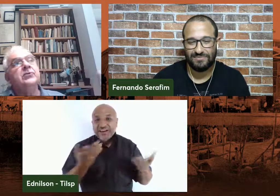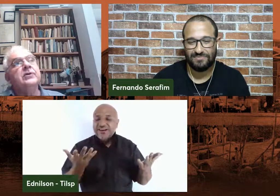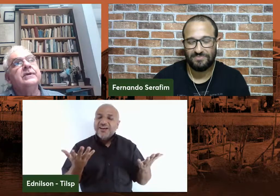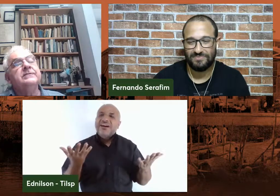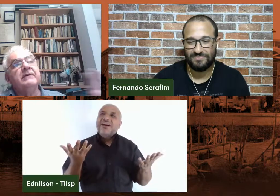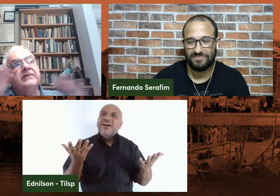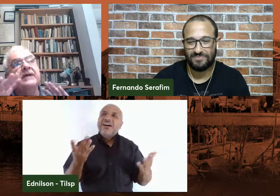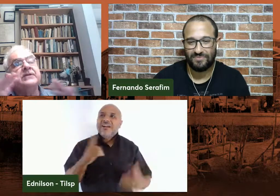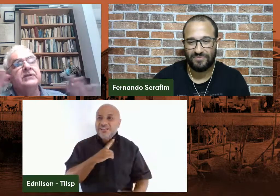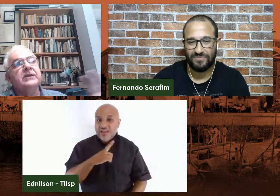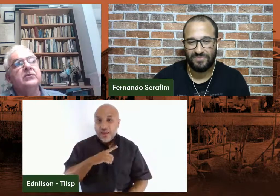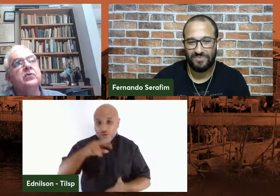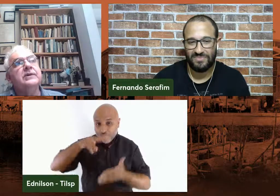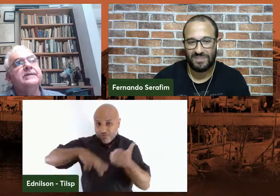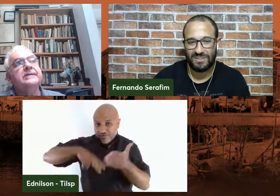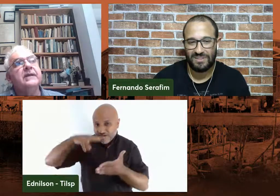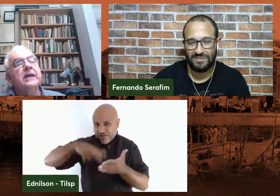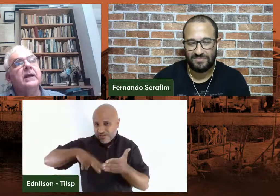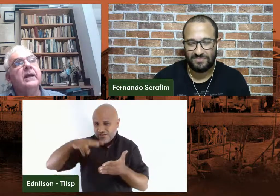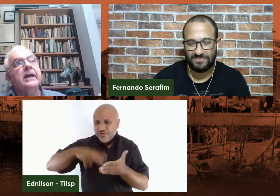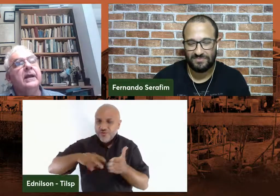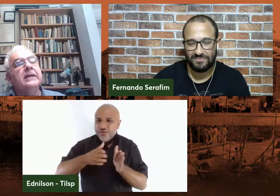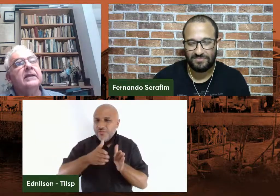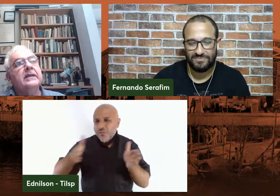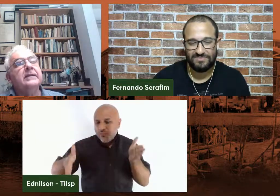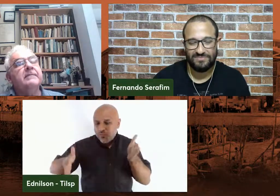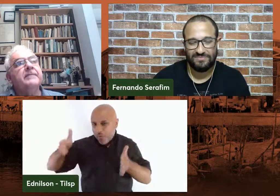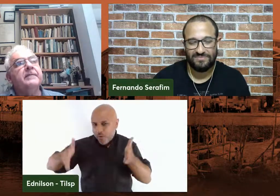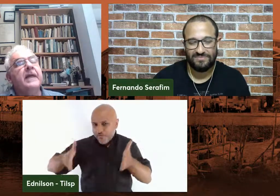certos leitores, uma faixa de leitores,